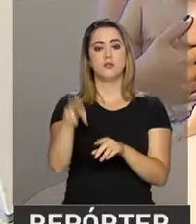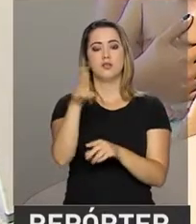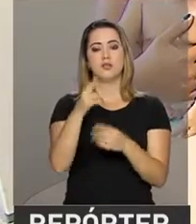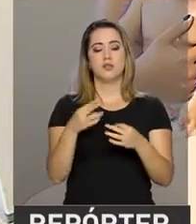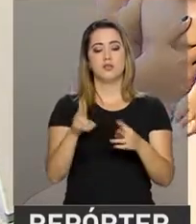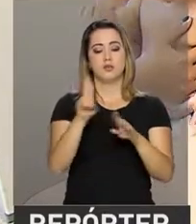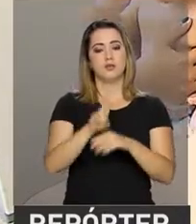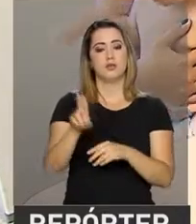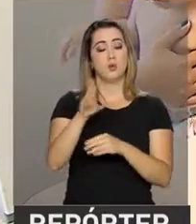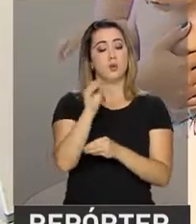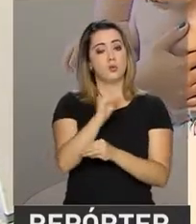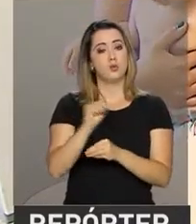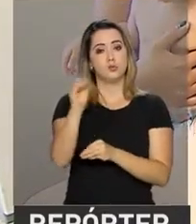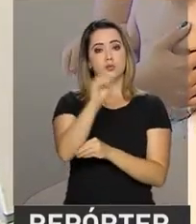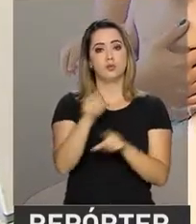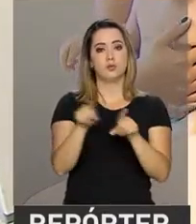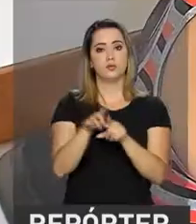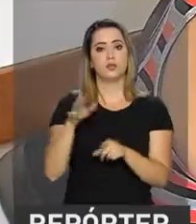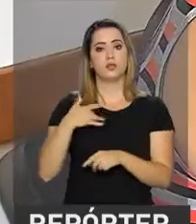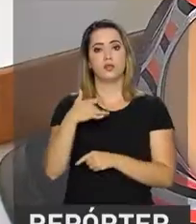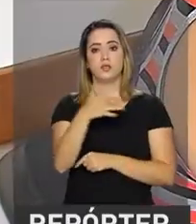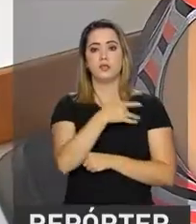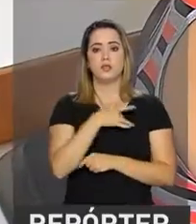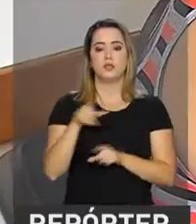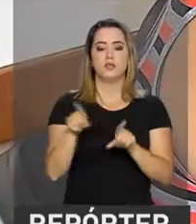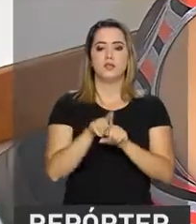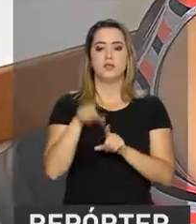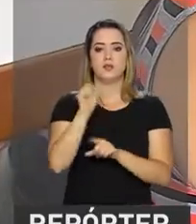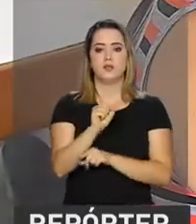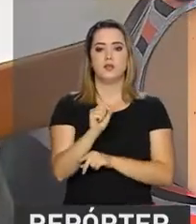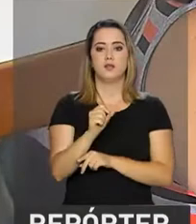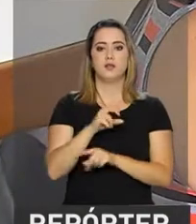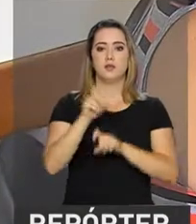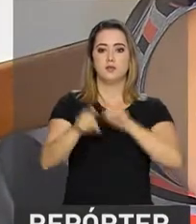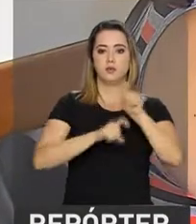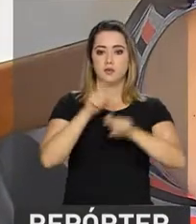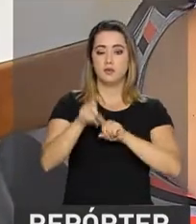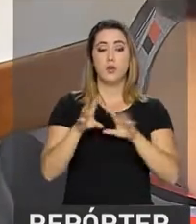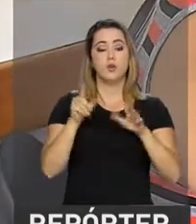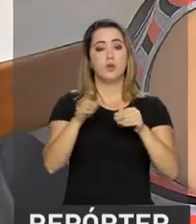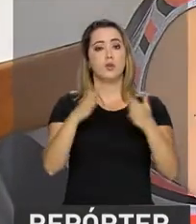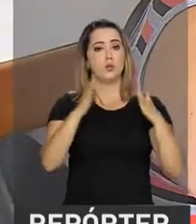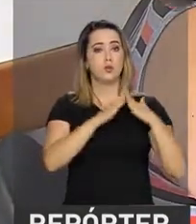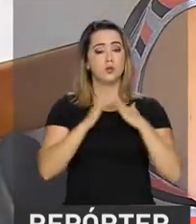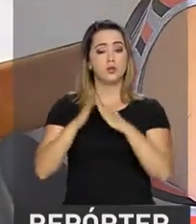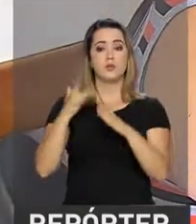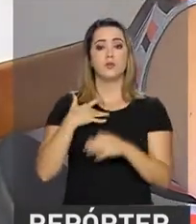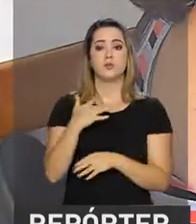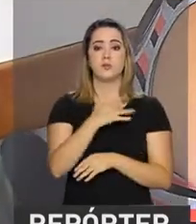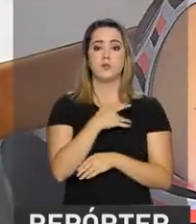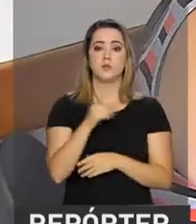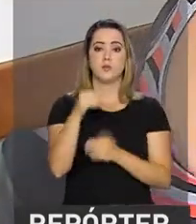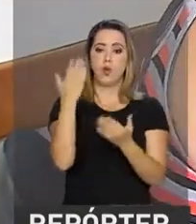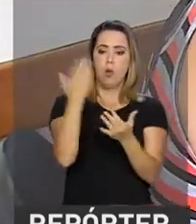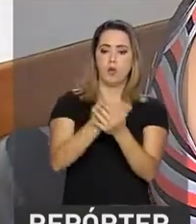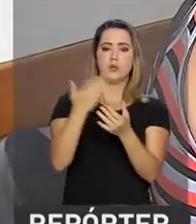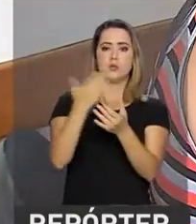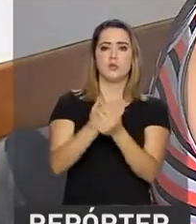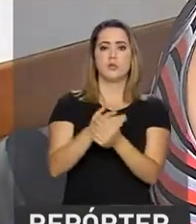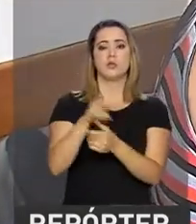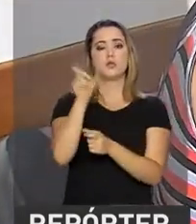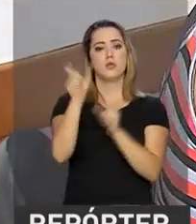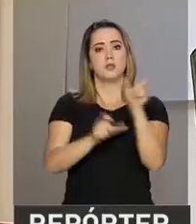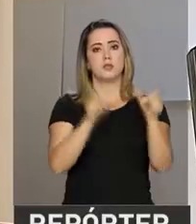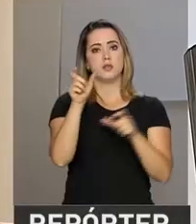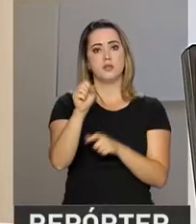do atendimento à população na saúde pública. Informatizar todas as unidades básicas de saúde e os prontuários dos pacientes do